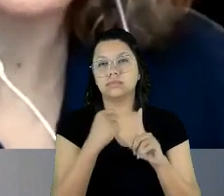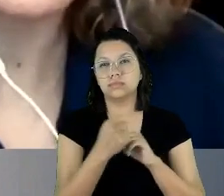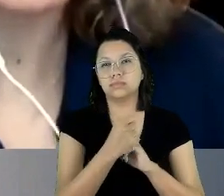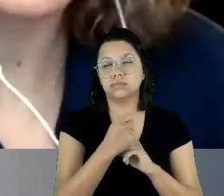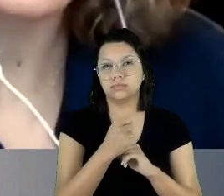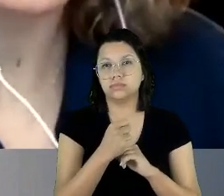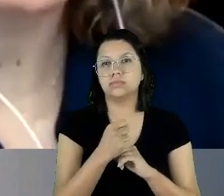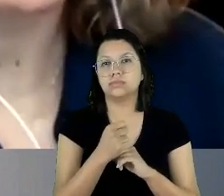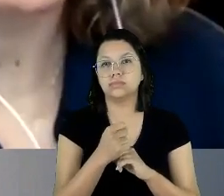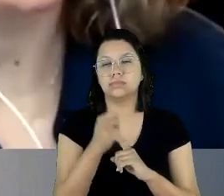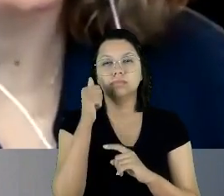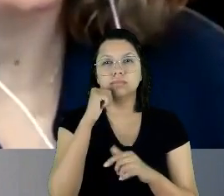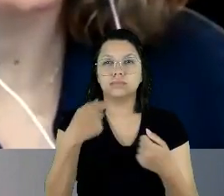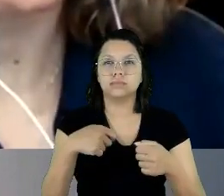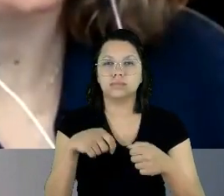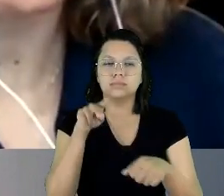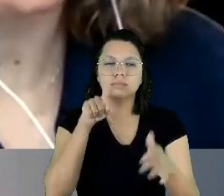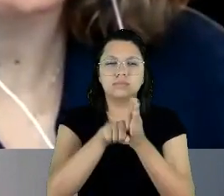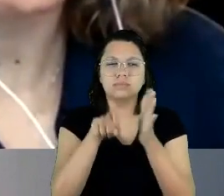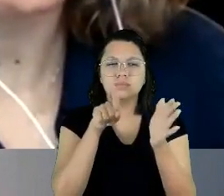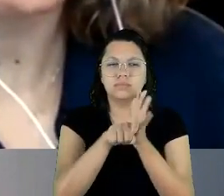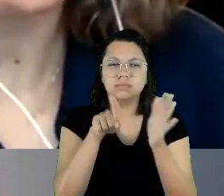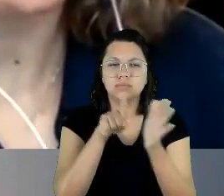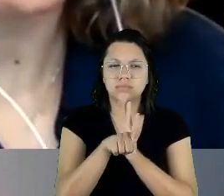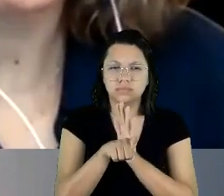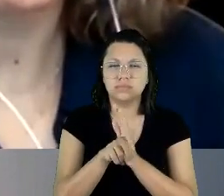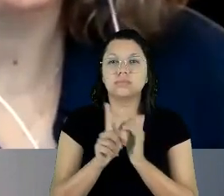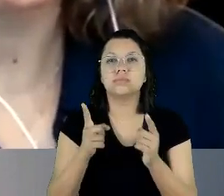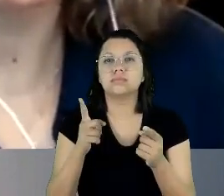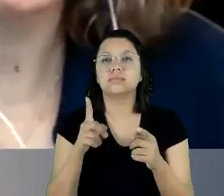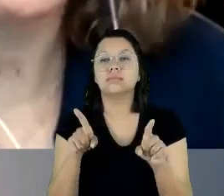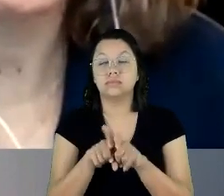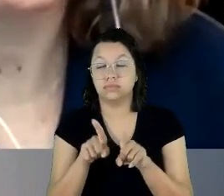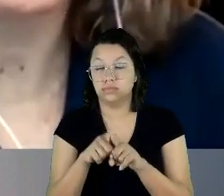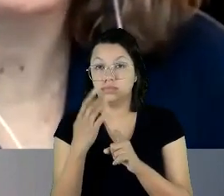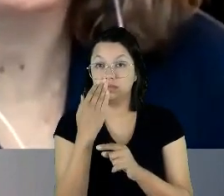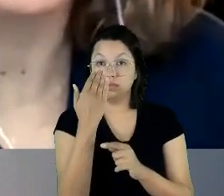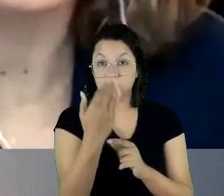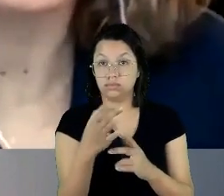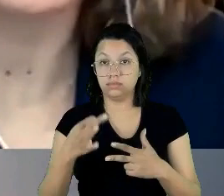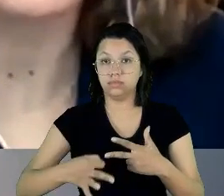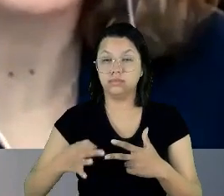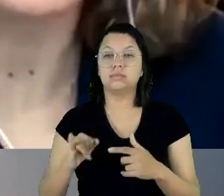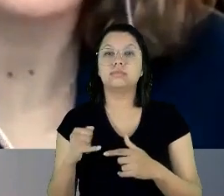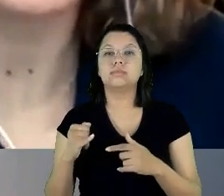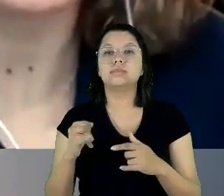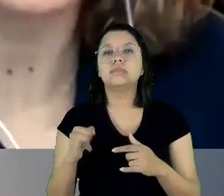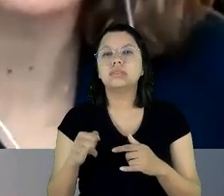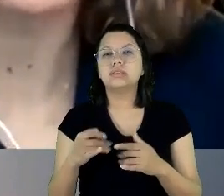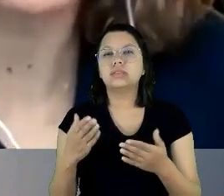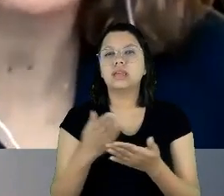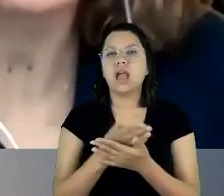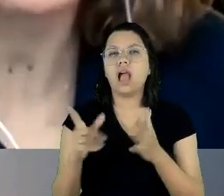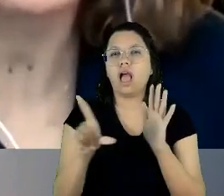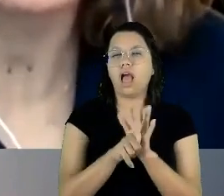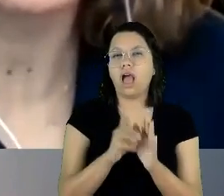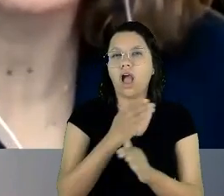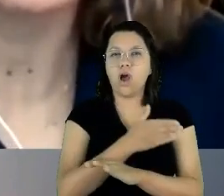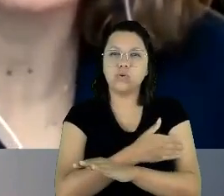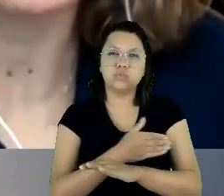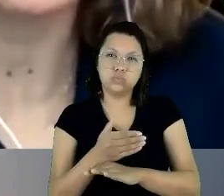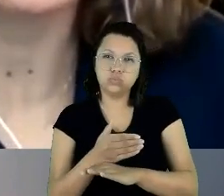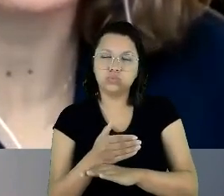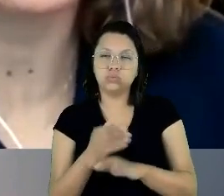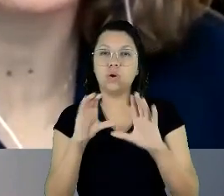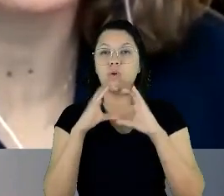sociedade civil, as mulheres devem questionar constantemente, também perante o Poder Judiciário, se determinada lei ou costume, convenção faz